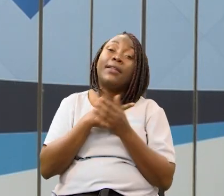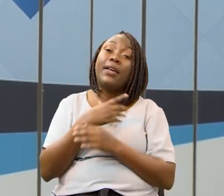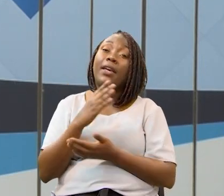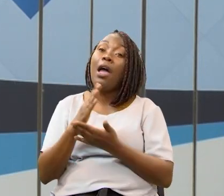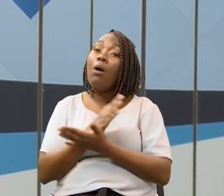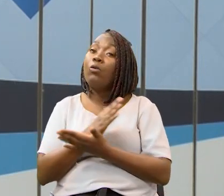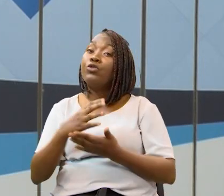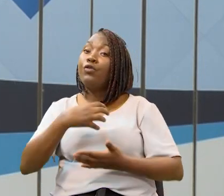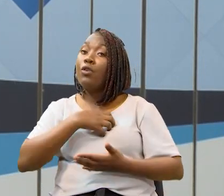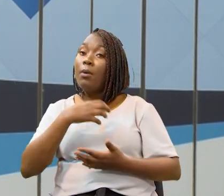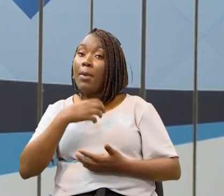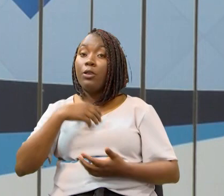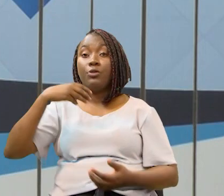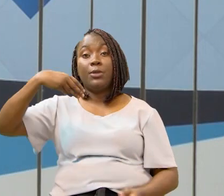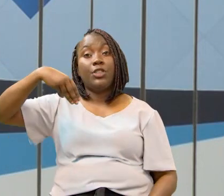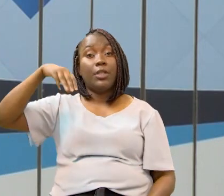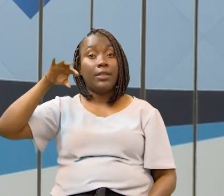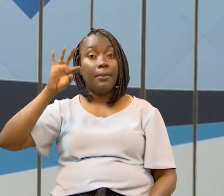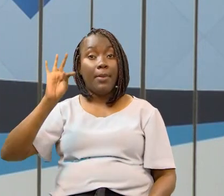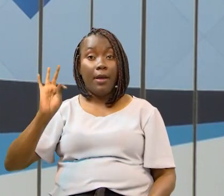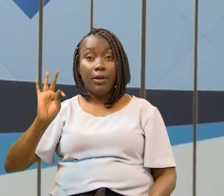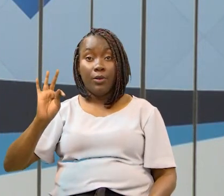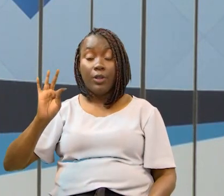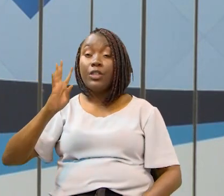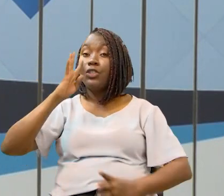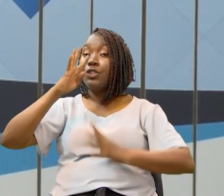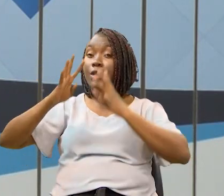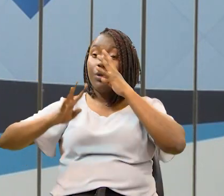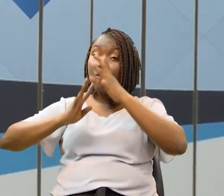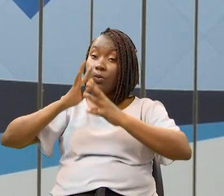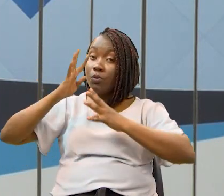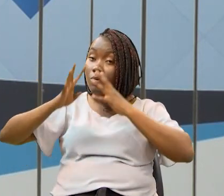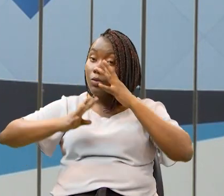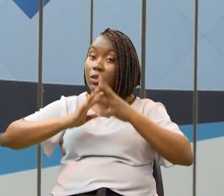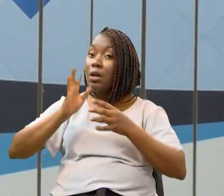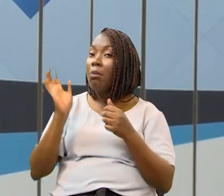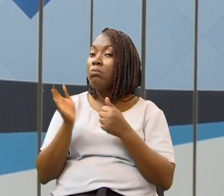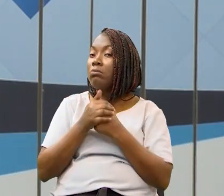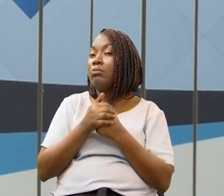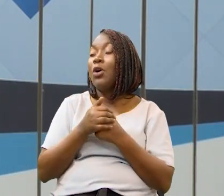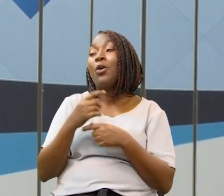alguns formatos, né, para o Ministério do Trabalho de